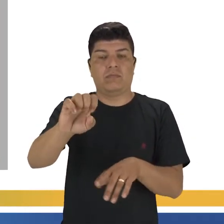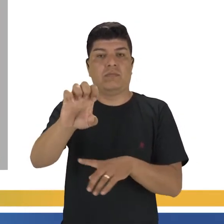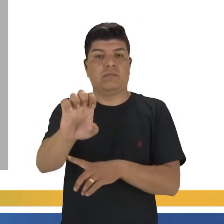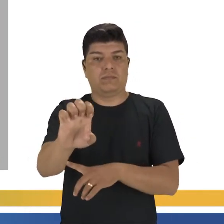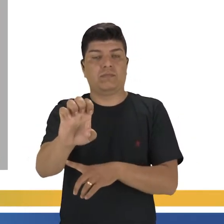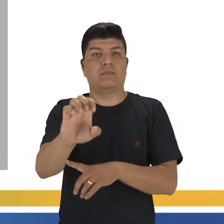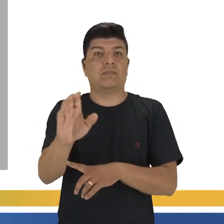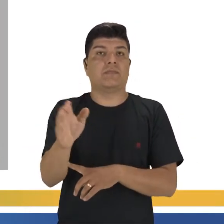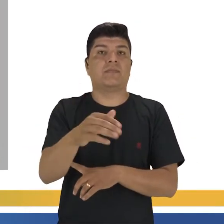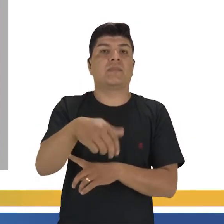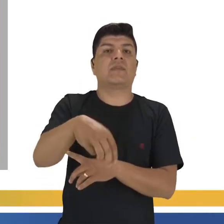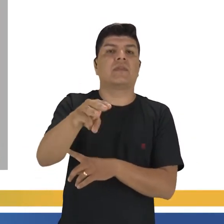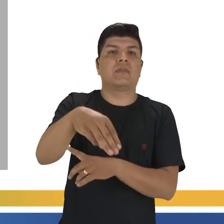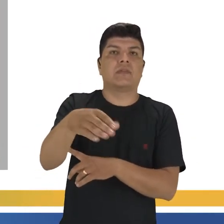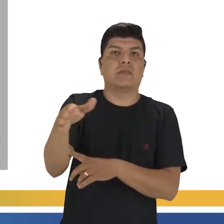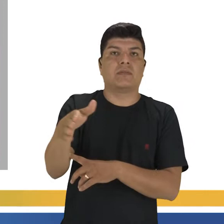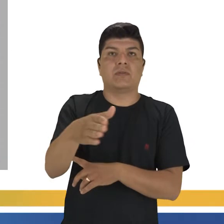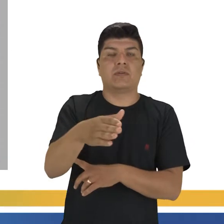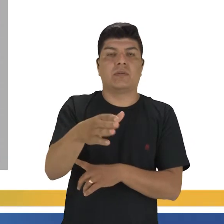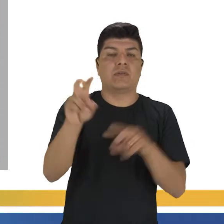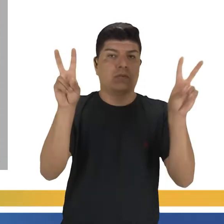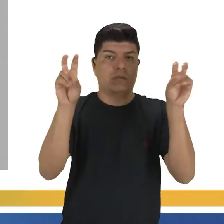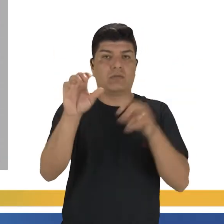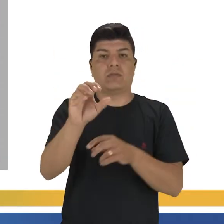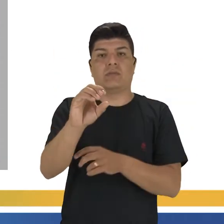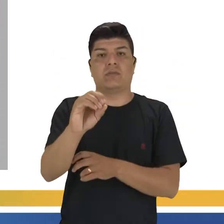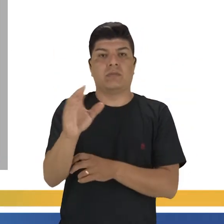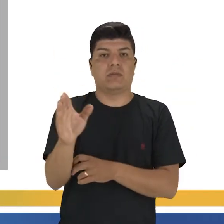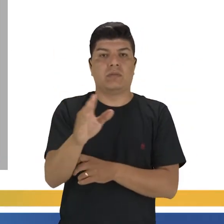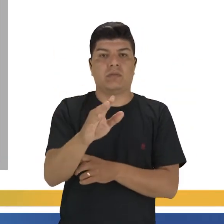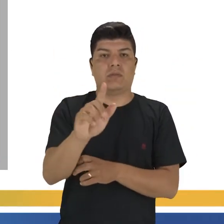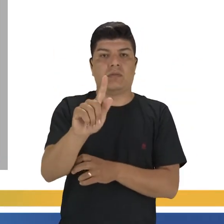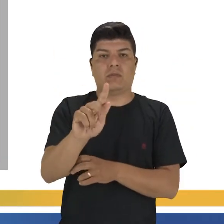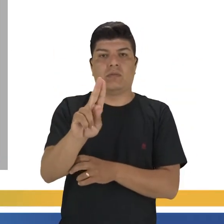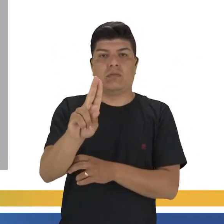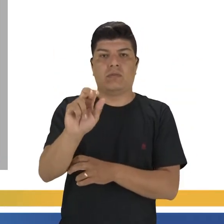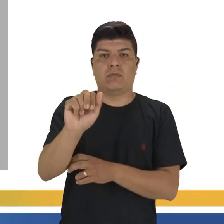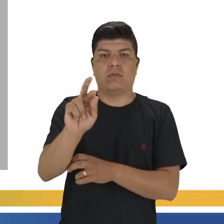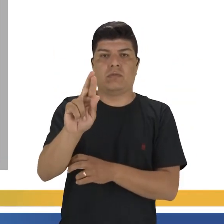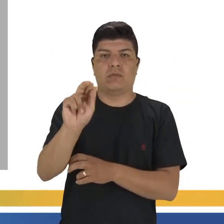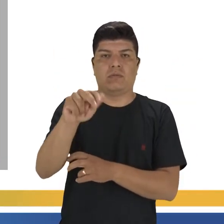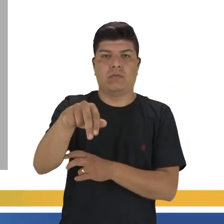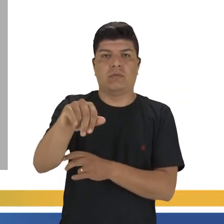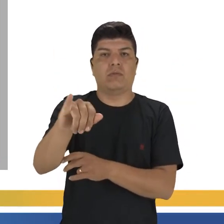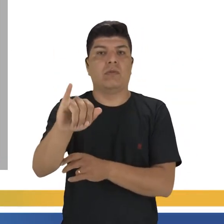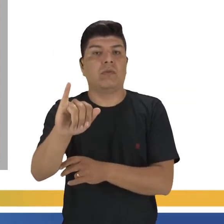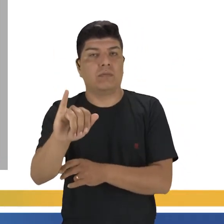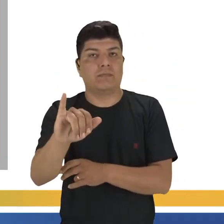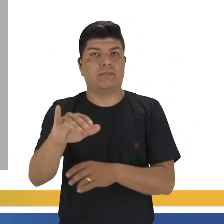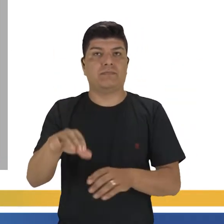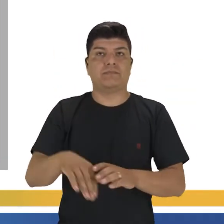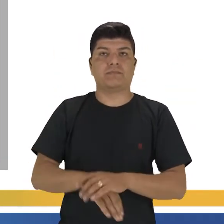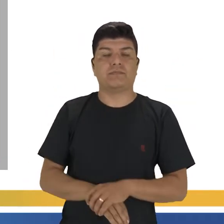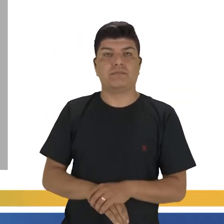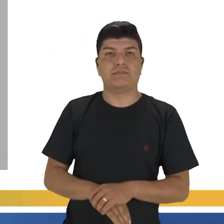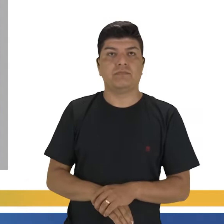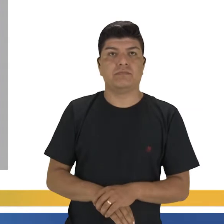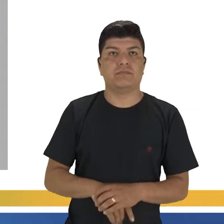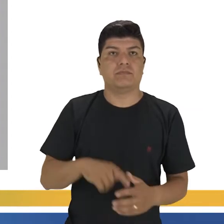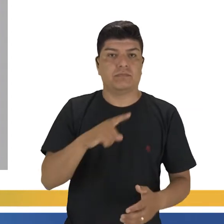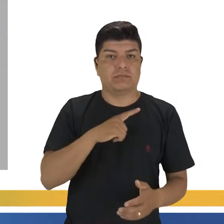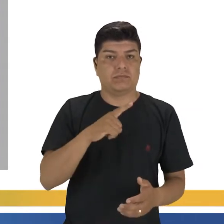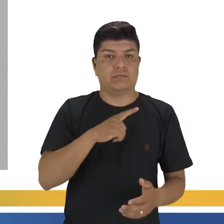Guarani, né? Vocês já devem ter ouvido falar nesse nome. Temos uma ópera, né, do Heitor Villa-Lobos, que